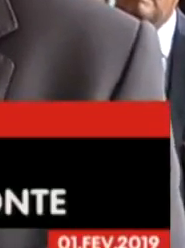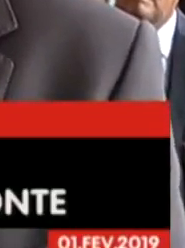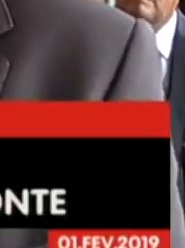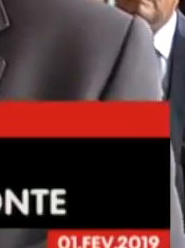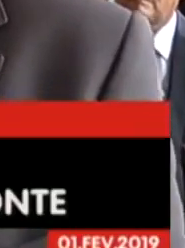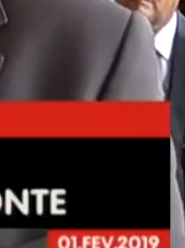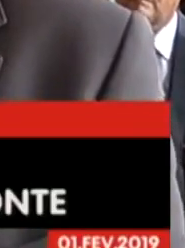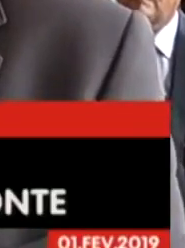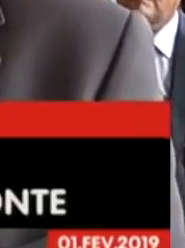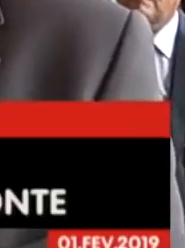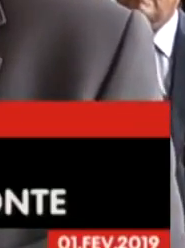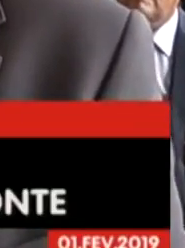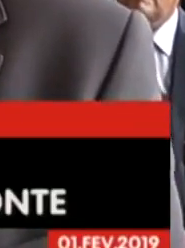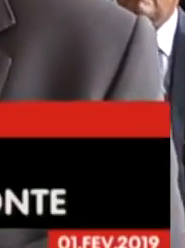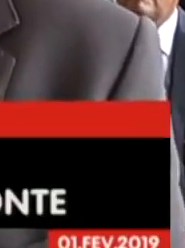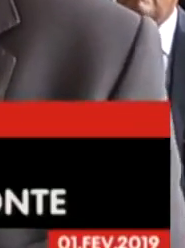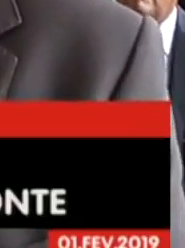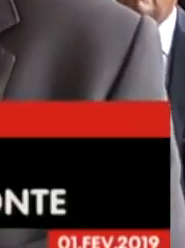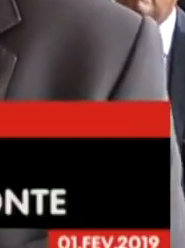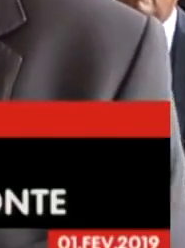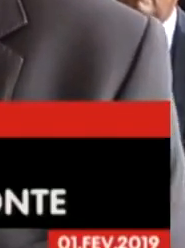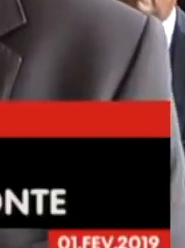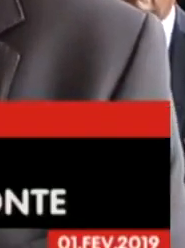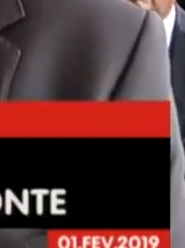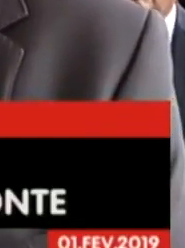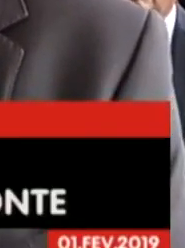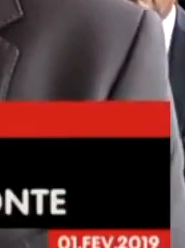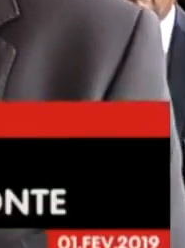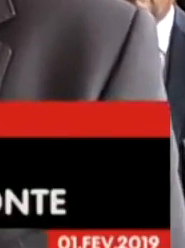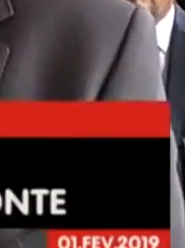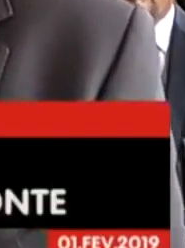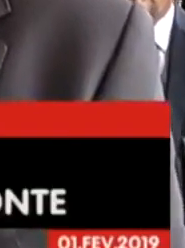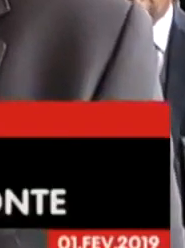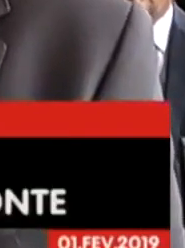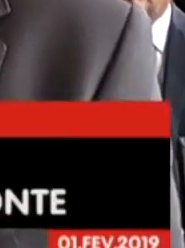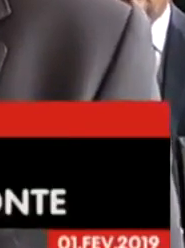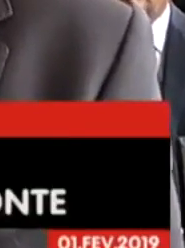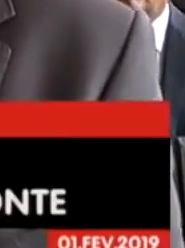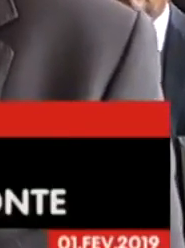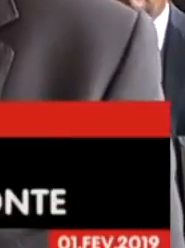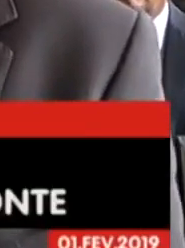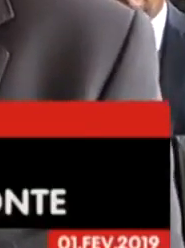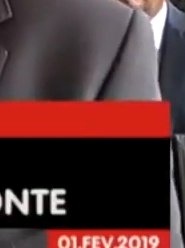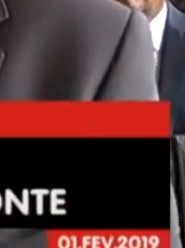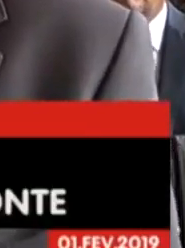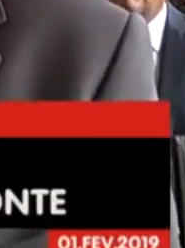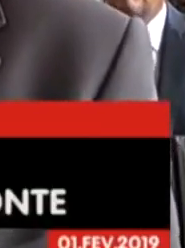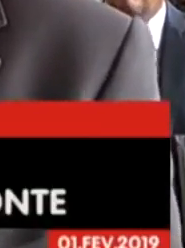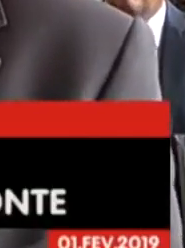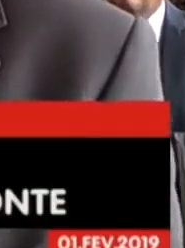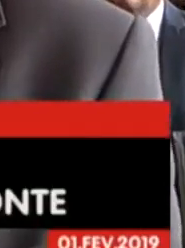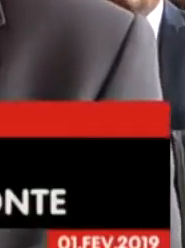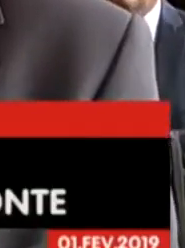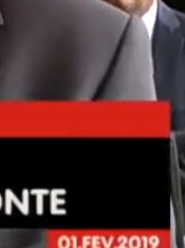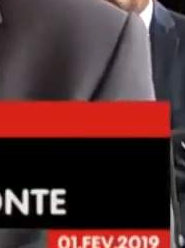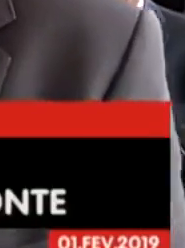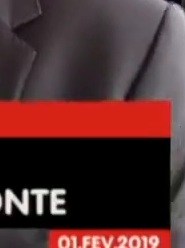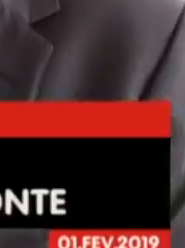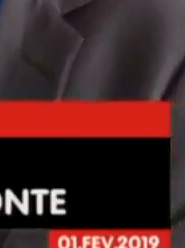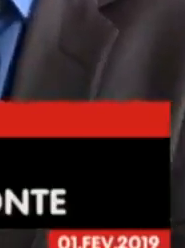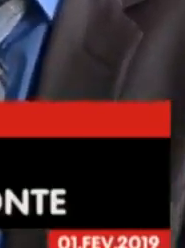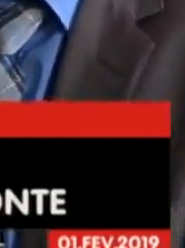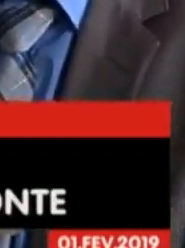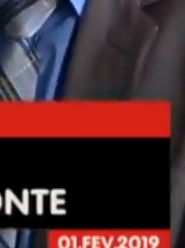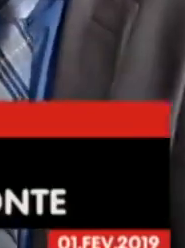ficar enriquecido nessa luta contra a seca que nós estamos vivendo e nas demandas que nós precisamos lá na nossa região. Ok, muito obrigado,